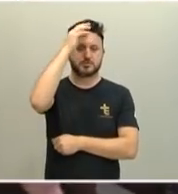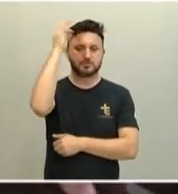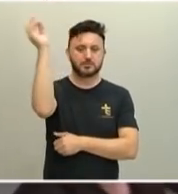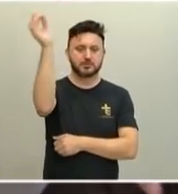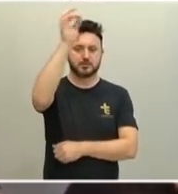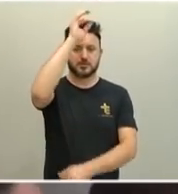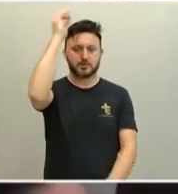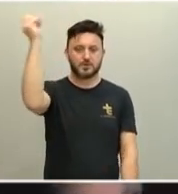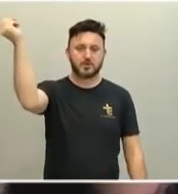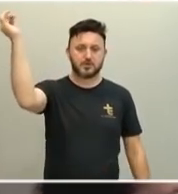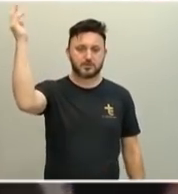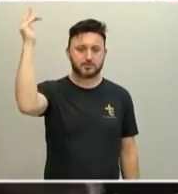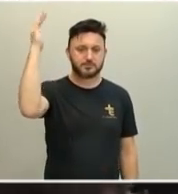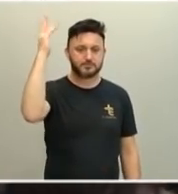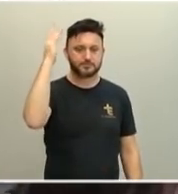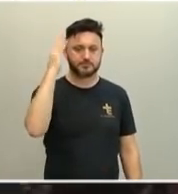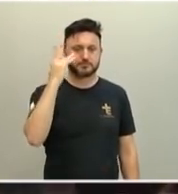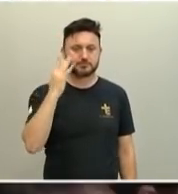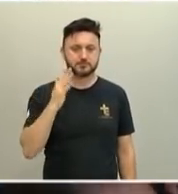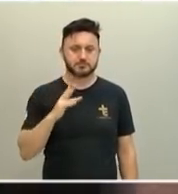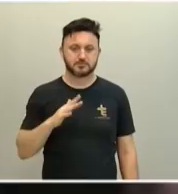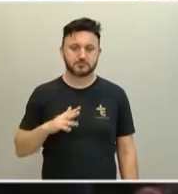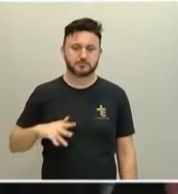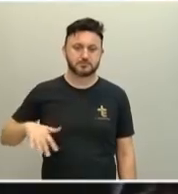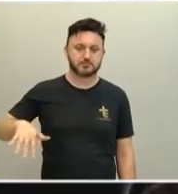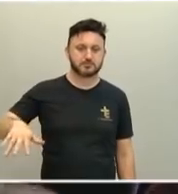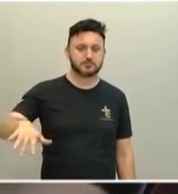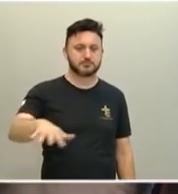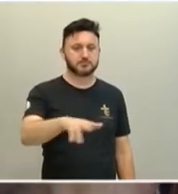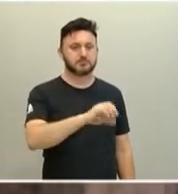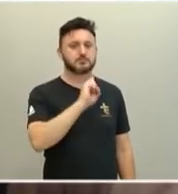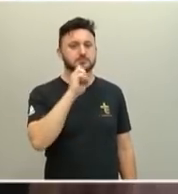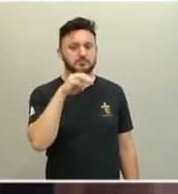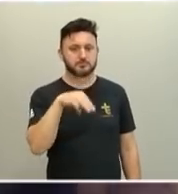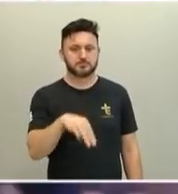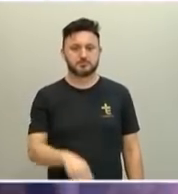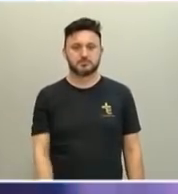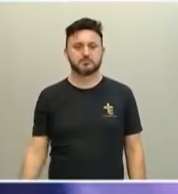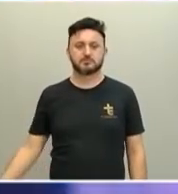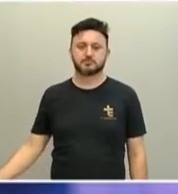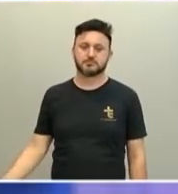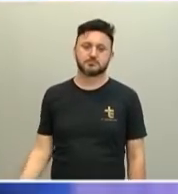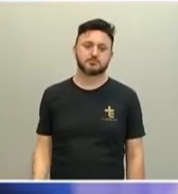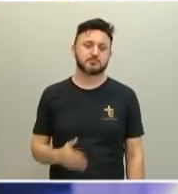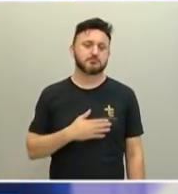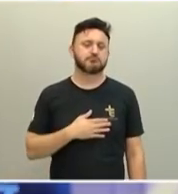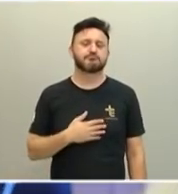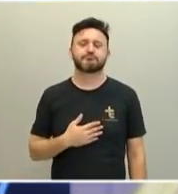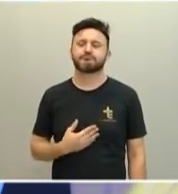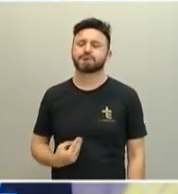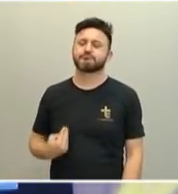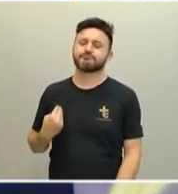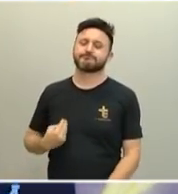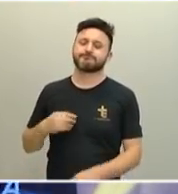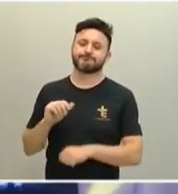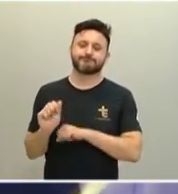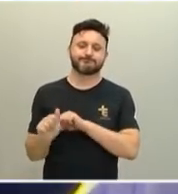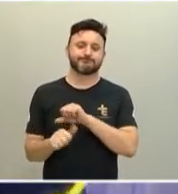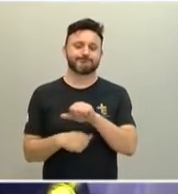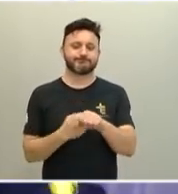Santo descerá sobre mim. Sim, e o meu deserto